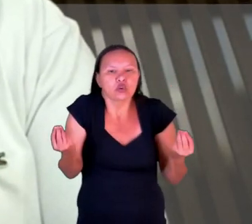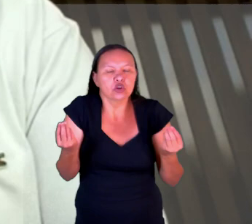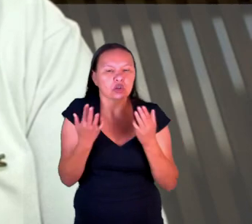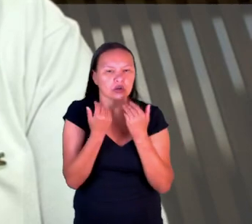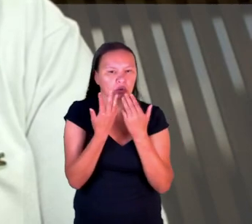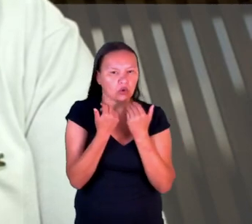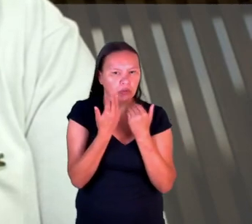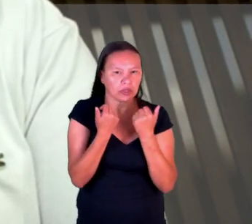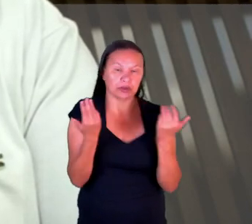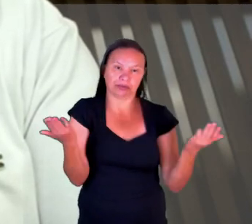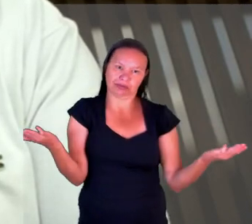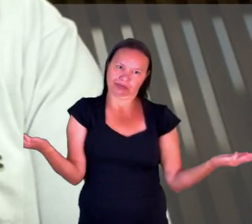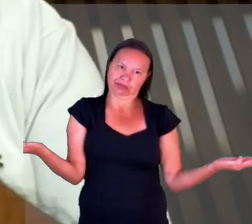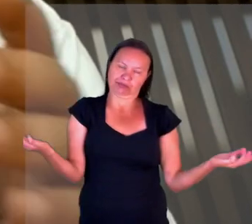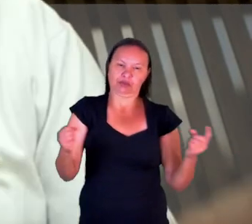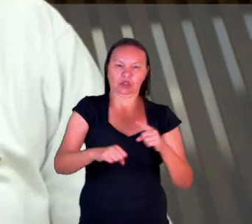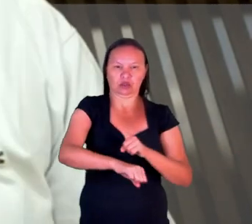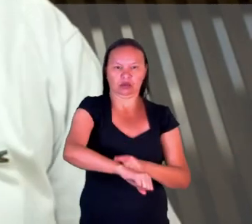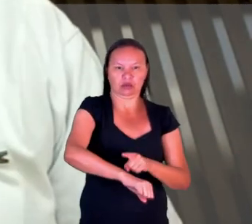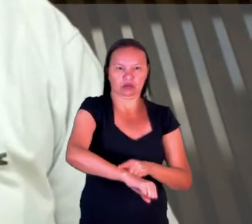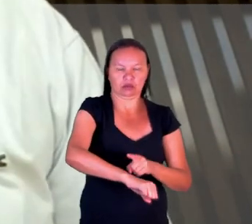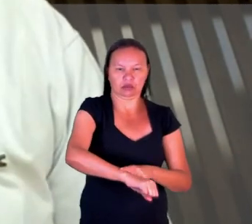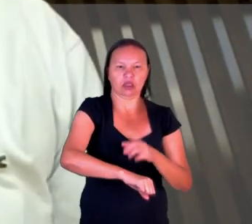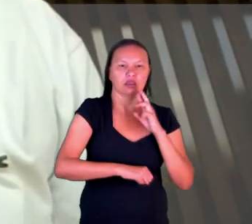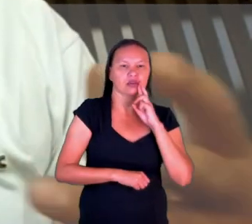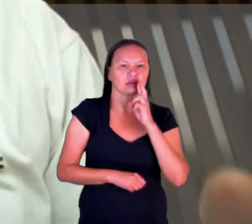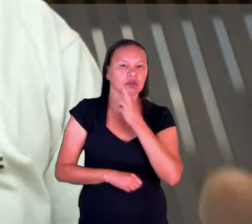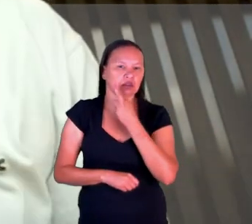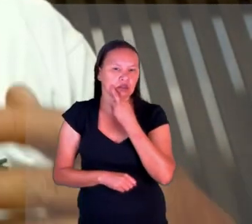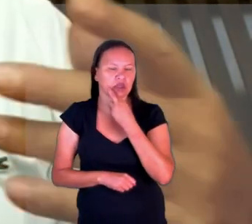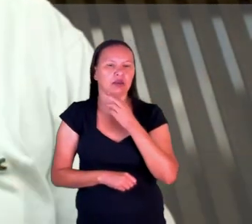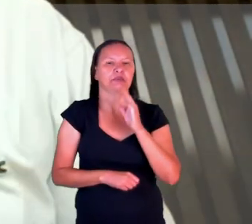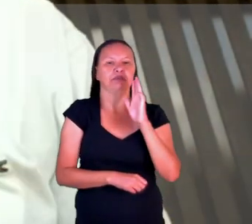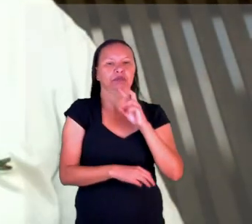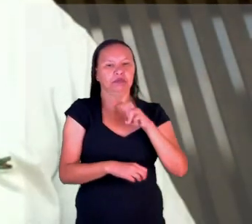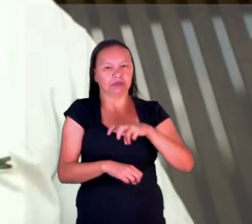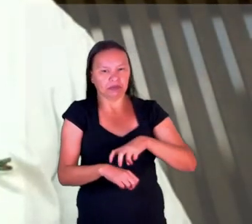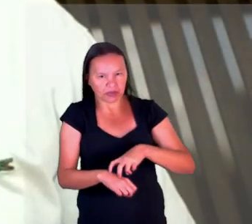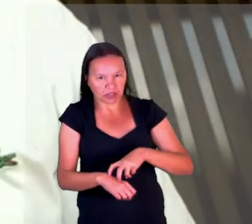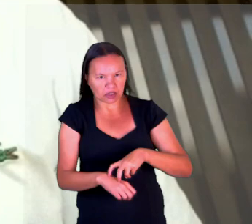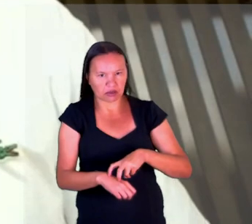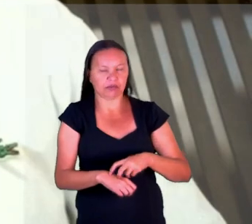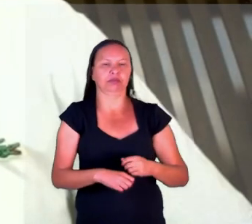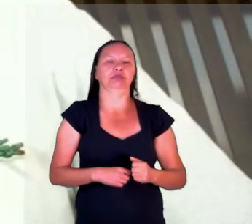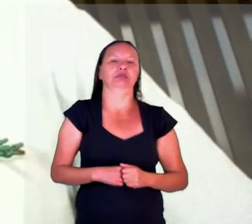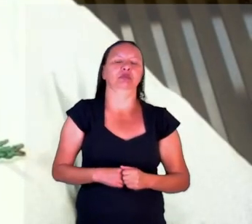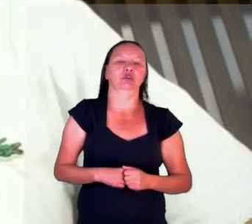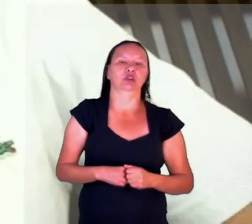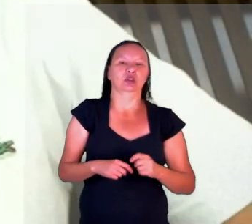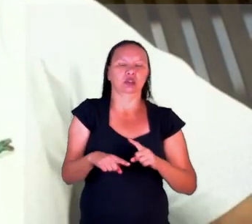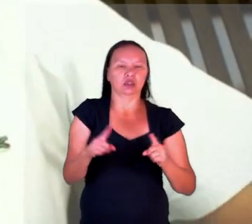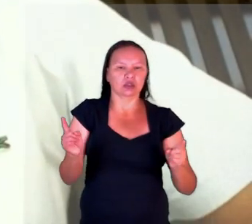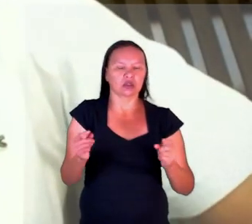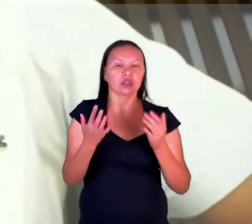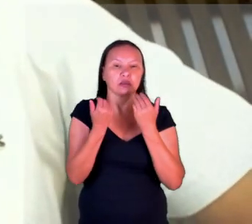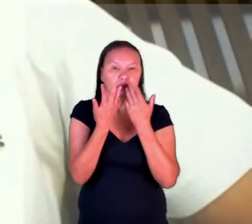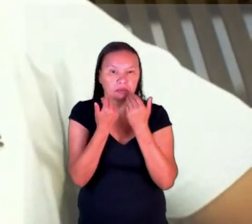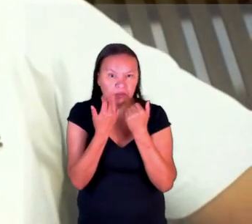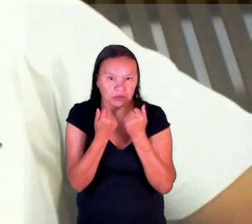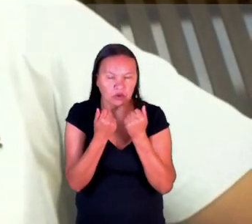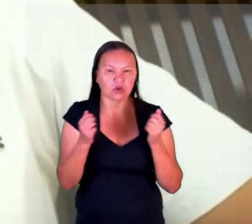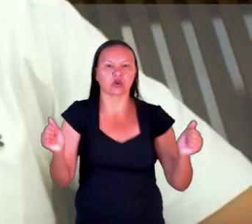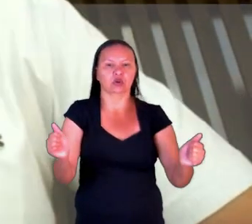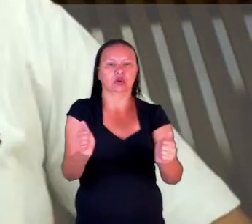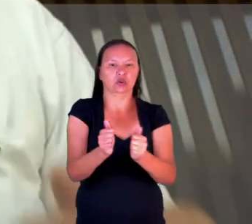do restaurante 10 10:30 da manhã né então eh a violação é constante nessa nessa questão de alimentação junto à